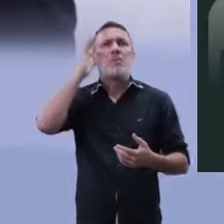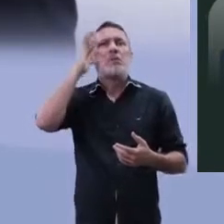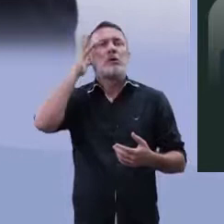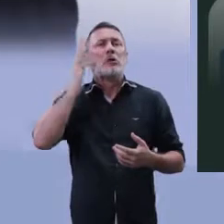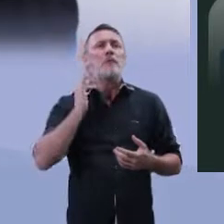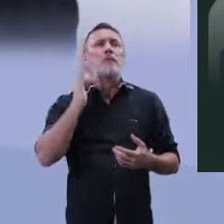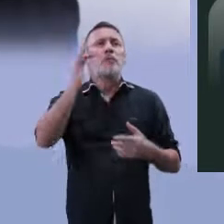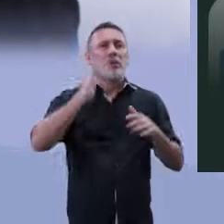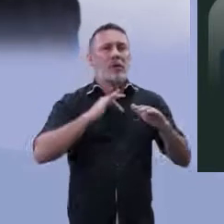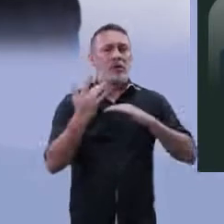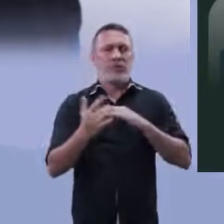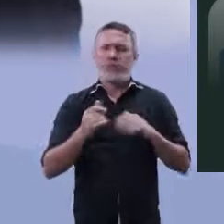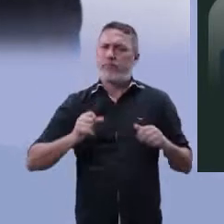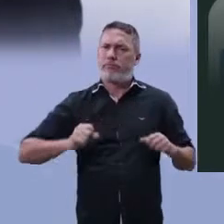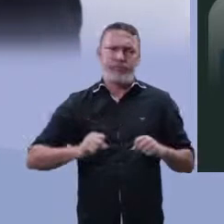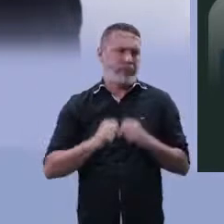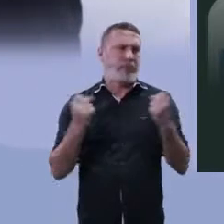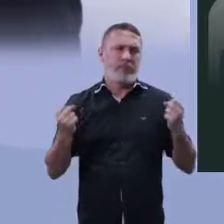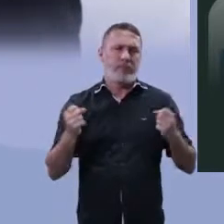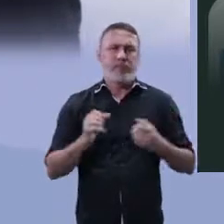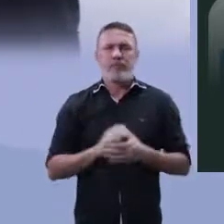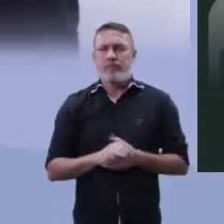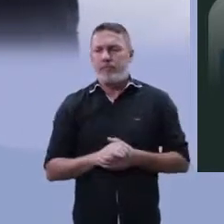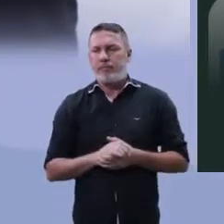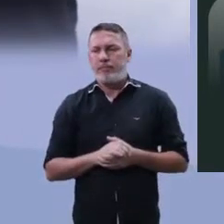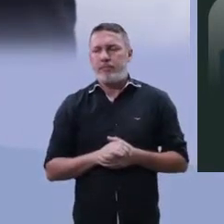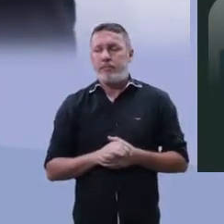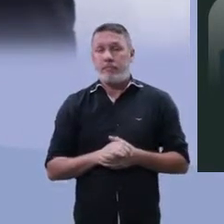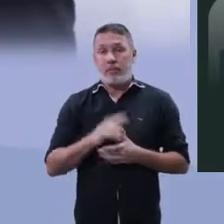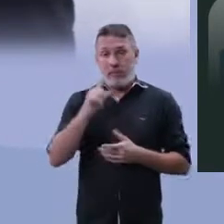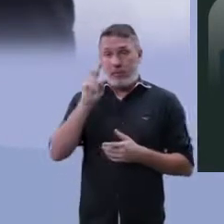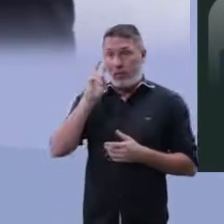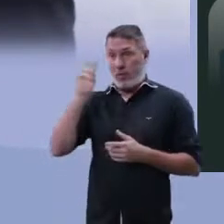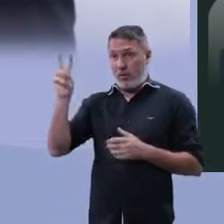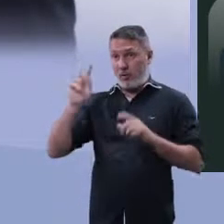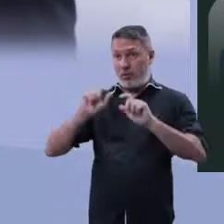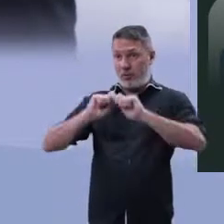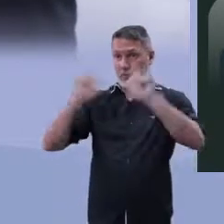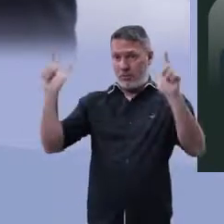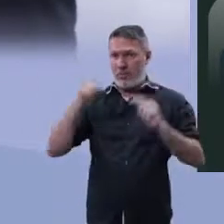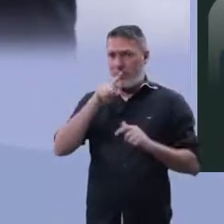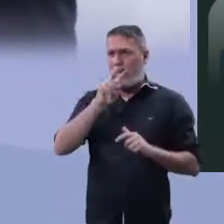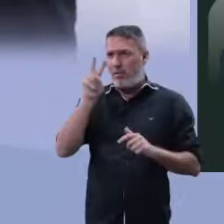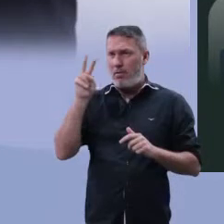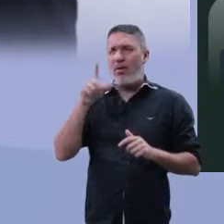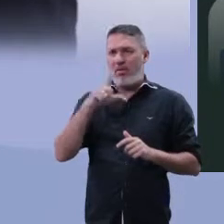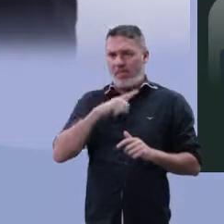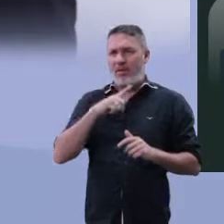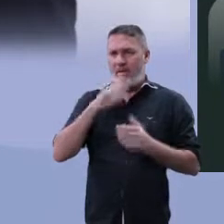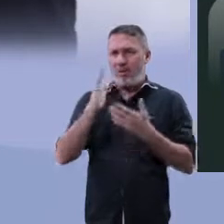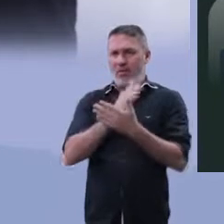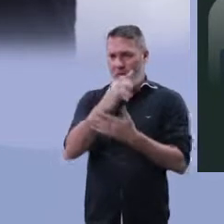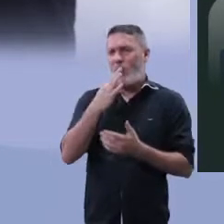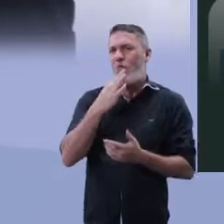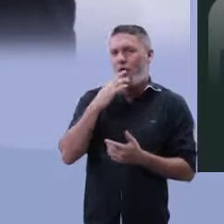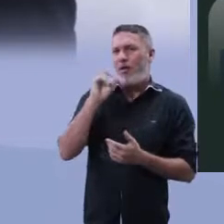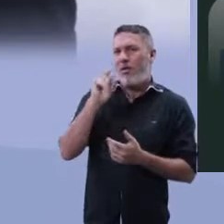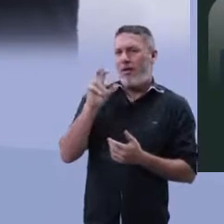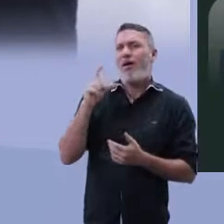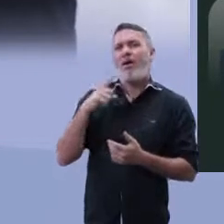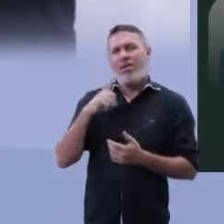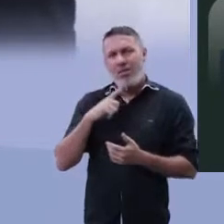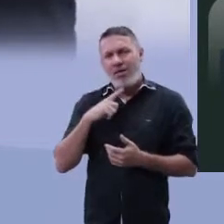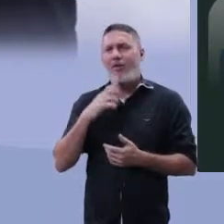jamais imaginariam que seria possível, certo? Então, é só vocês observarem, quem conhece